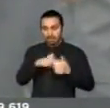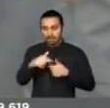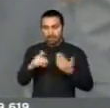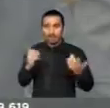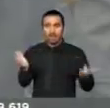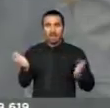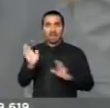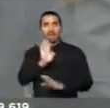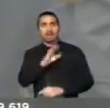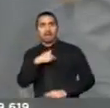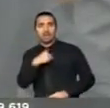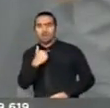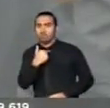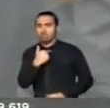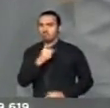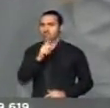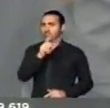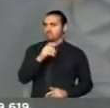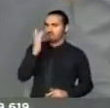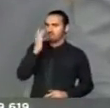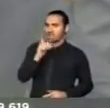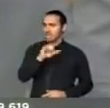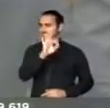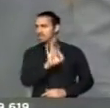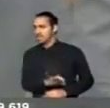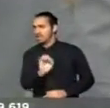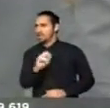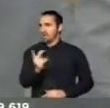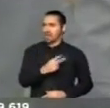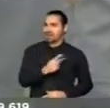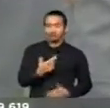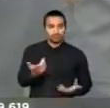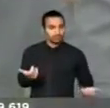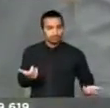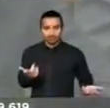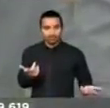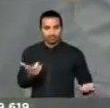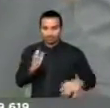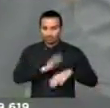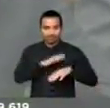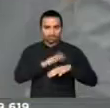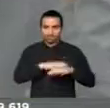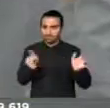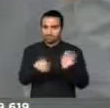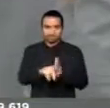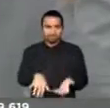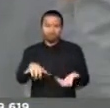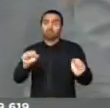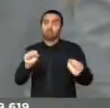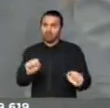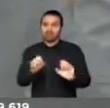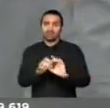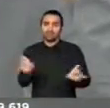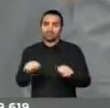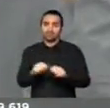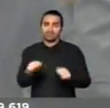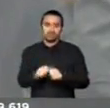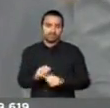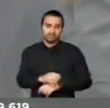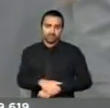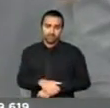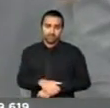em xeque a legitimidade. E talvez nós tenhamos a maior legitimidade possível pelo